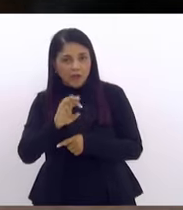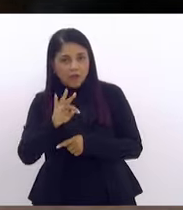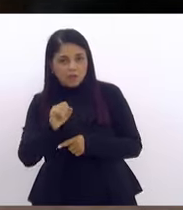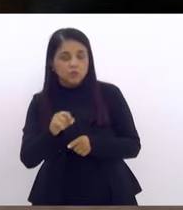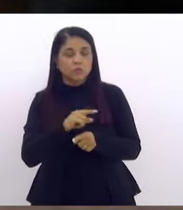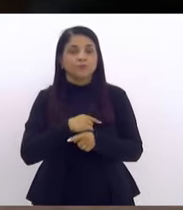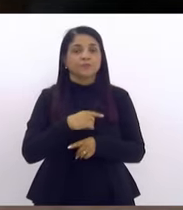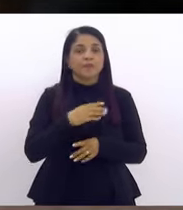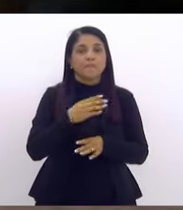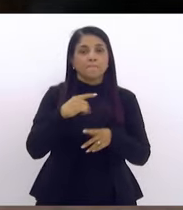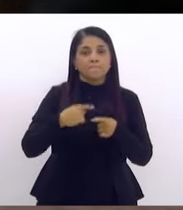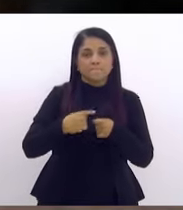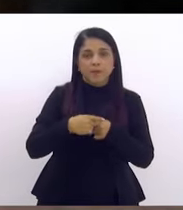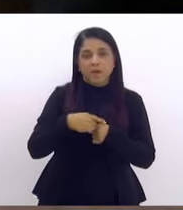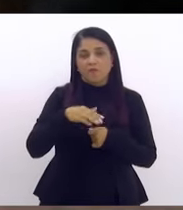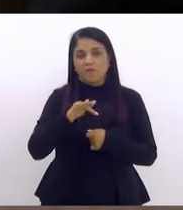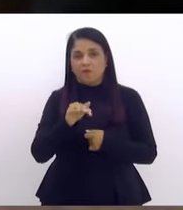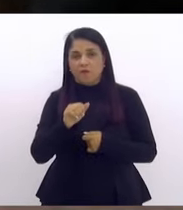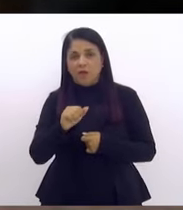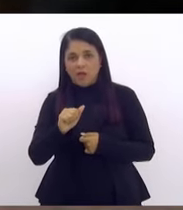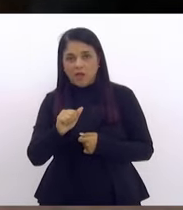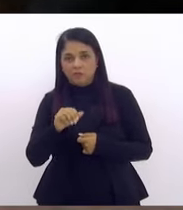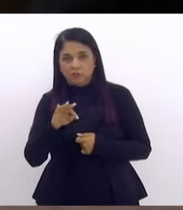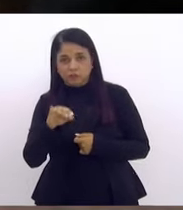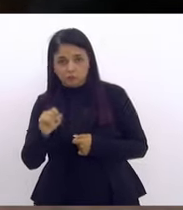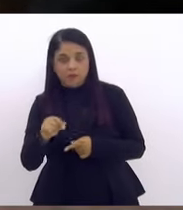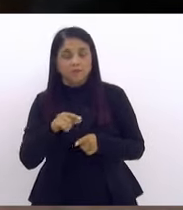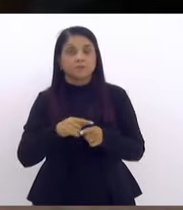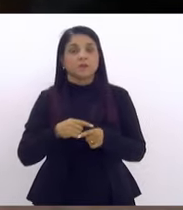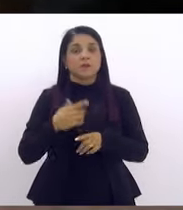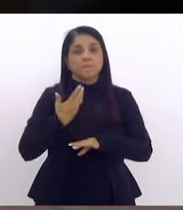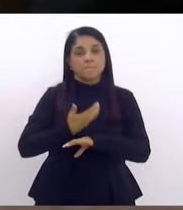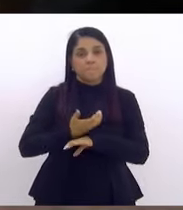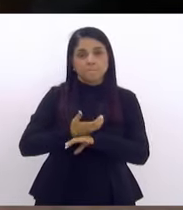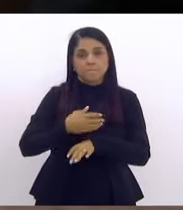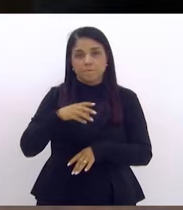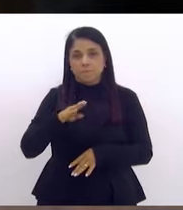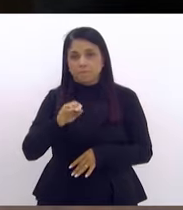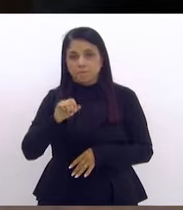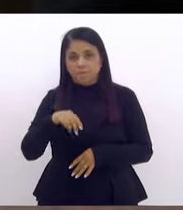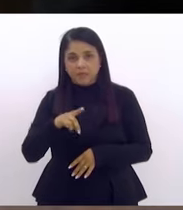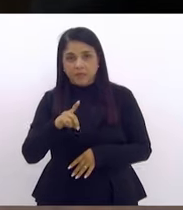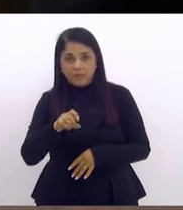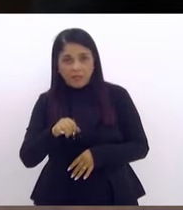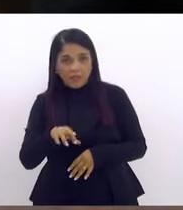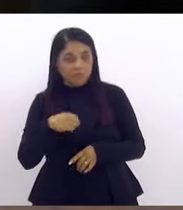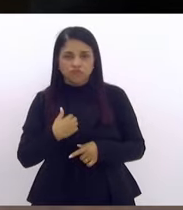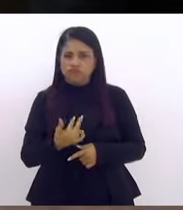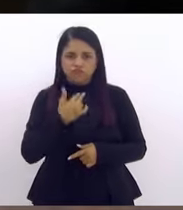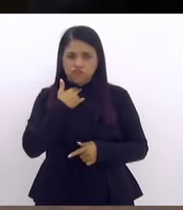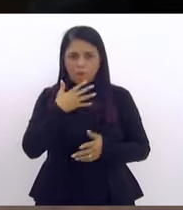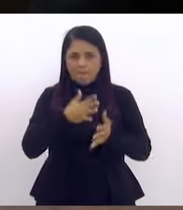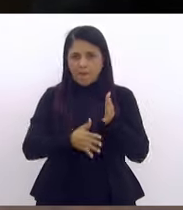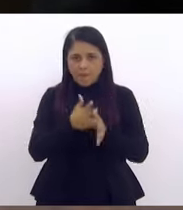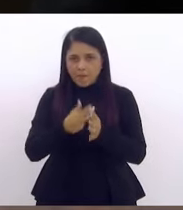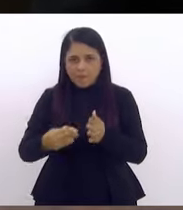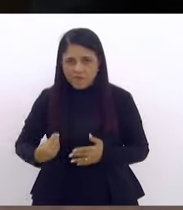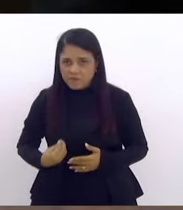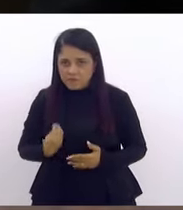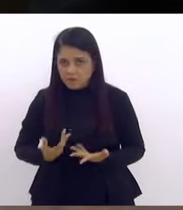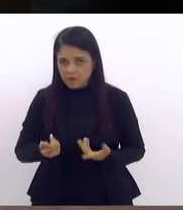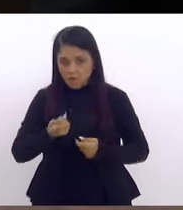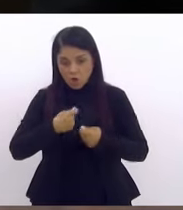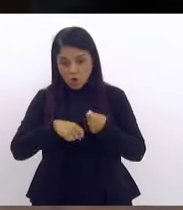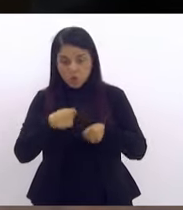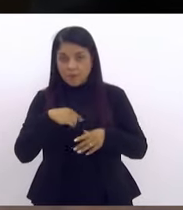da Bandeira. Então, nós temos que acordar. Nós não podemos mexer com a vida das pessoas. Do ponto de vista econômico, então, nem se fala. Então, era